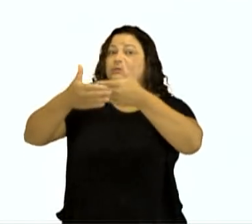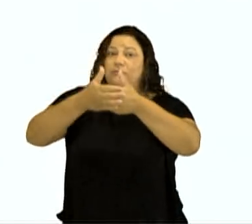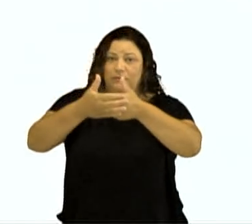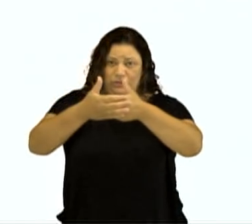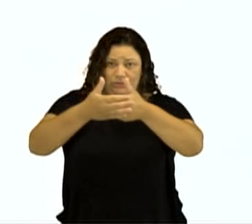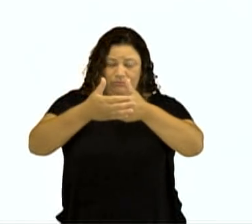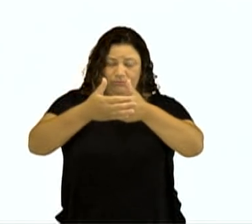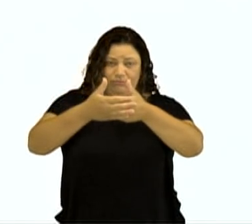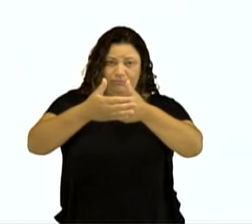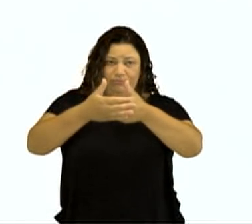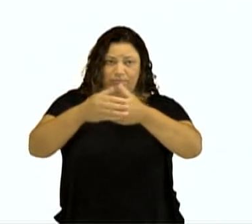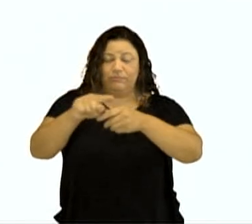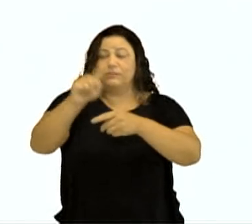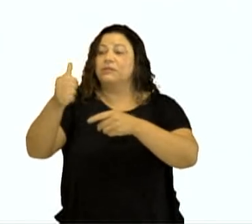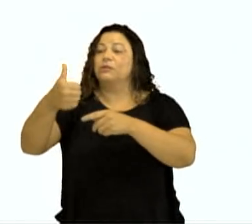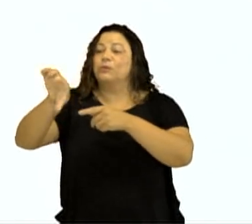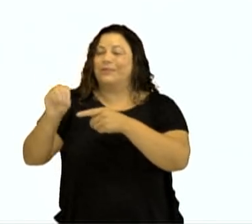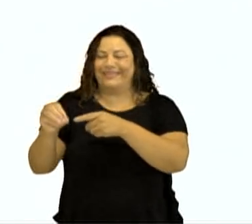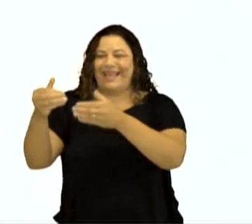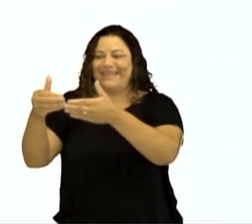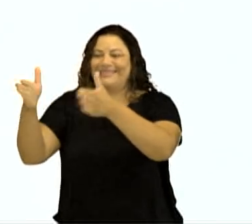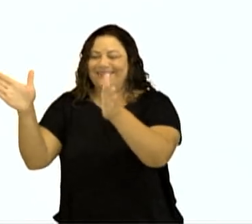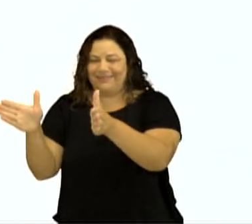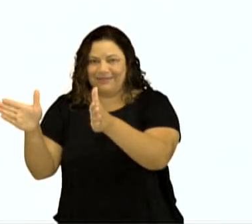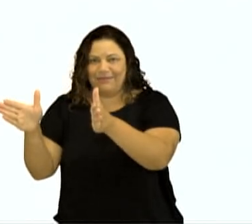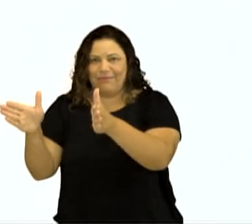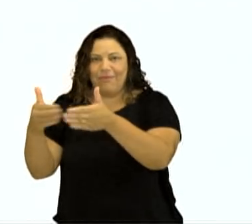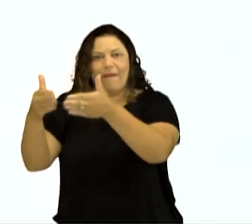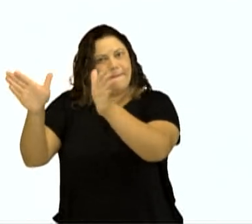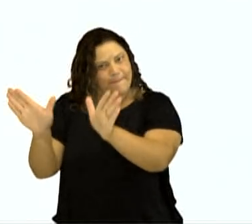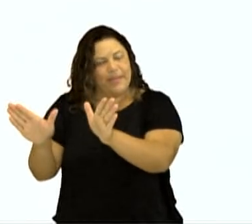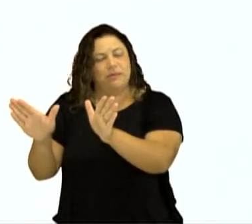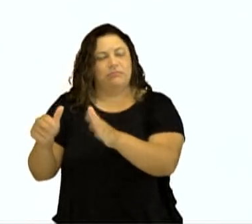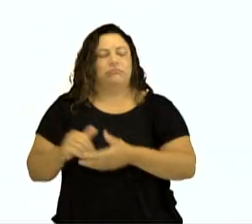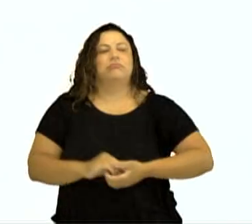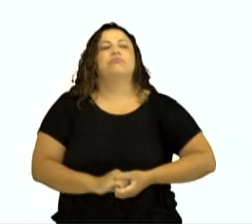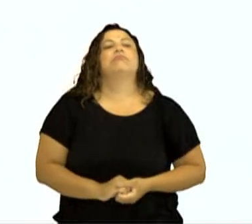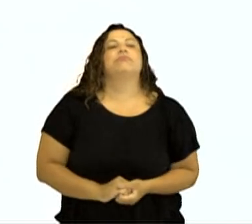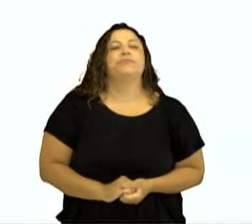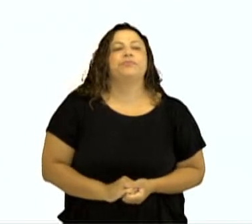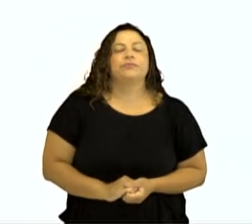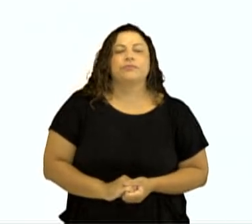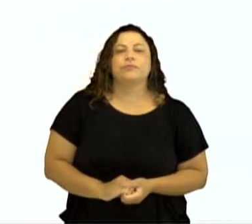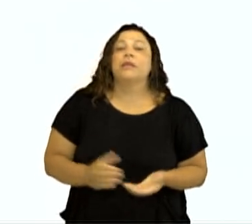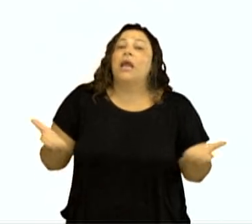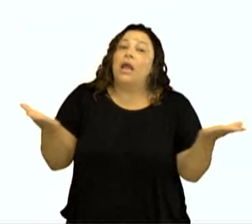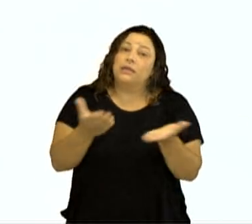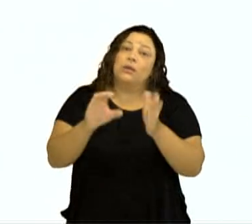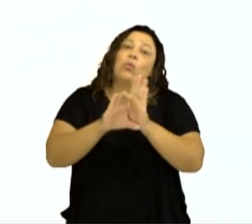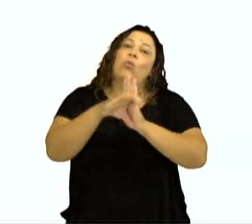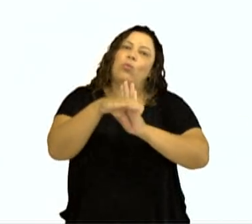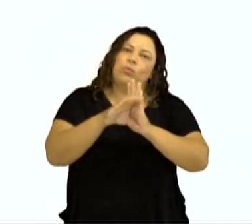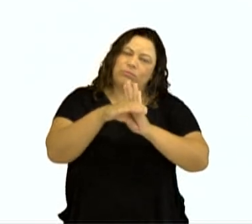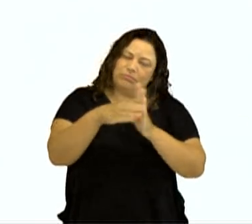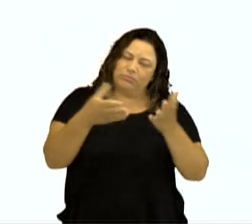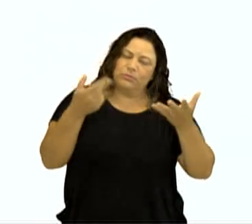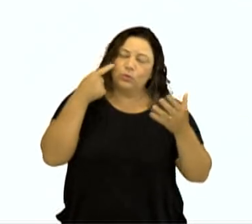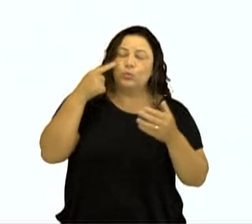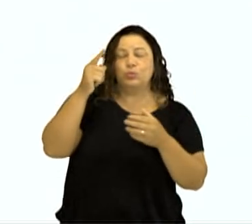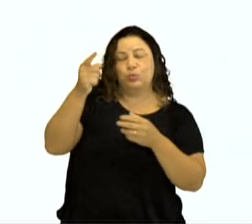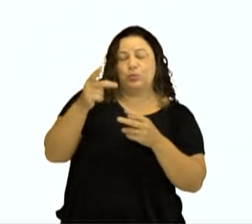resposta, e o 10 não, intervalo aberto, ele vai servir só como um limite. Esse conceitozinho aqui, na